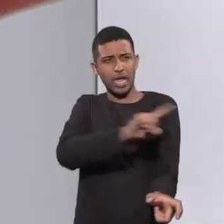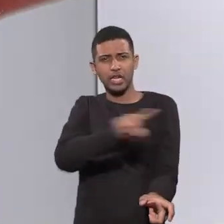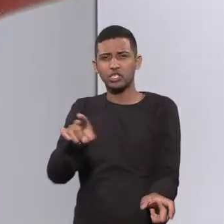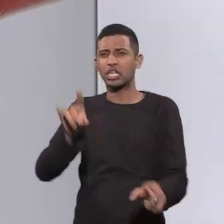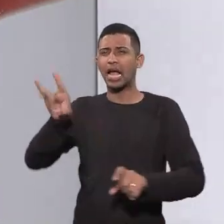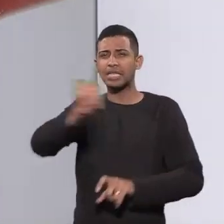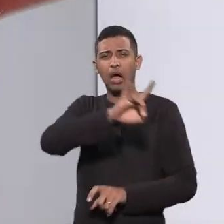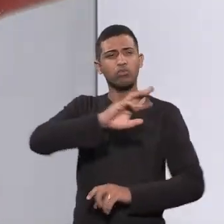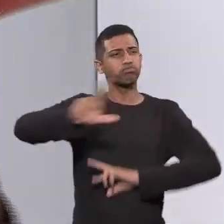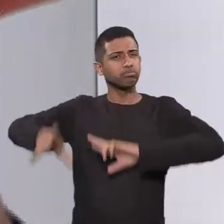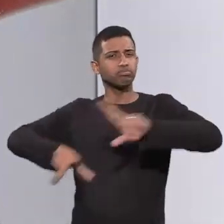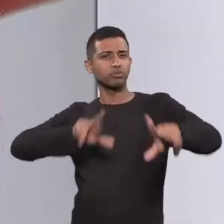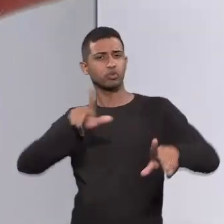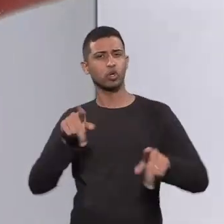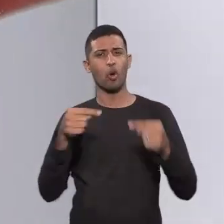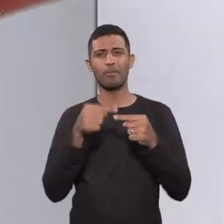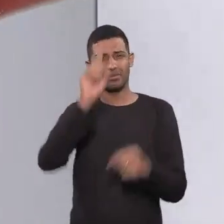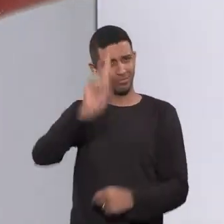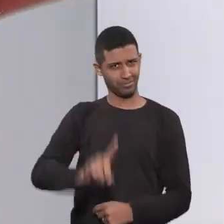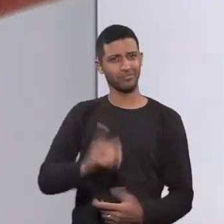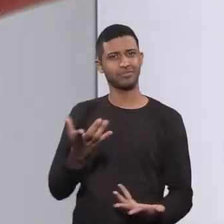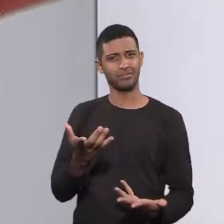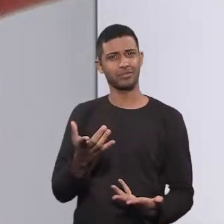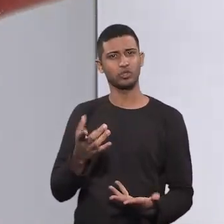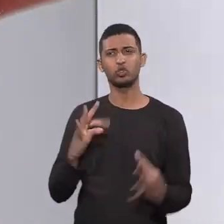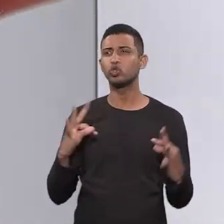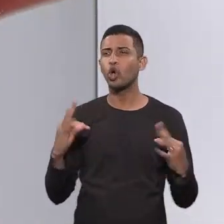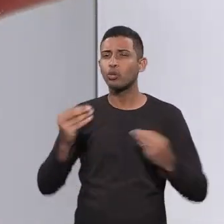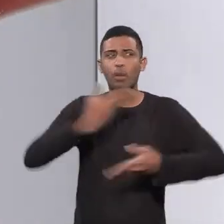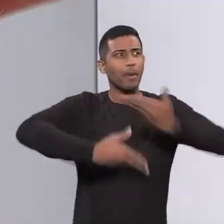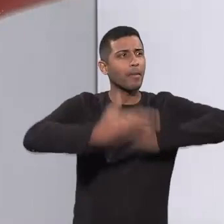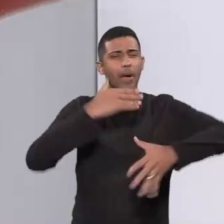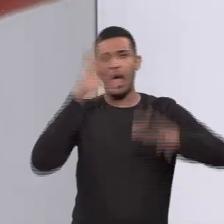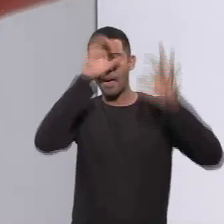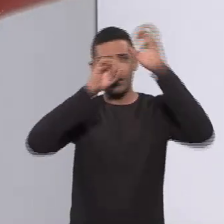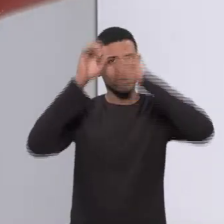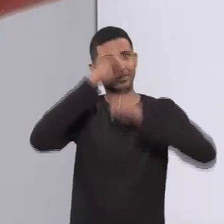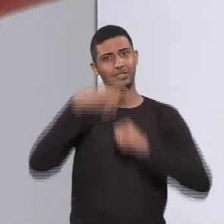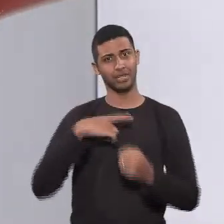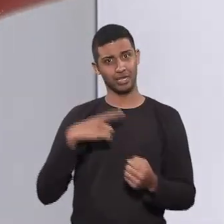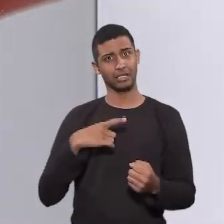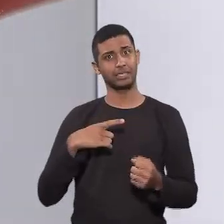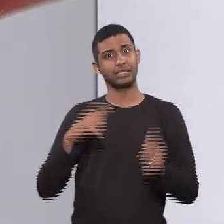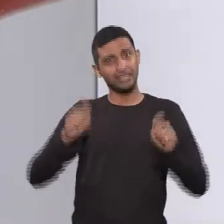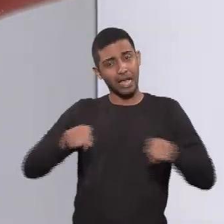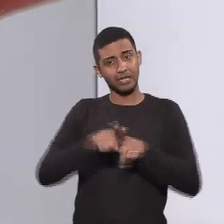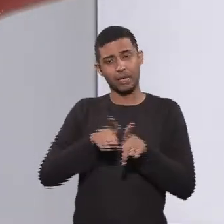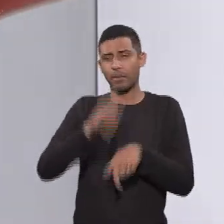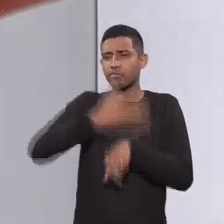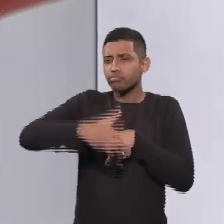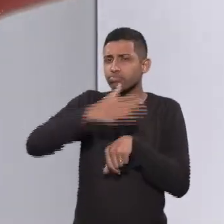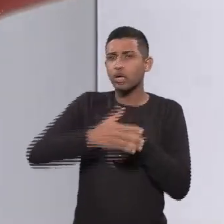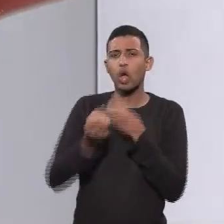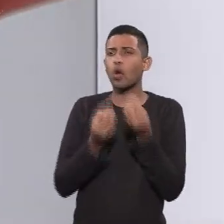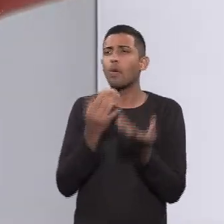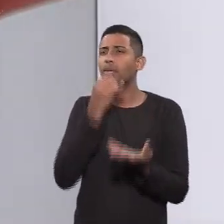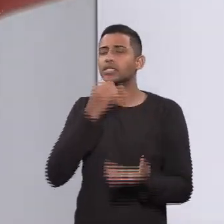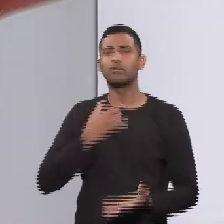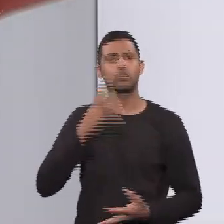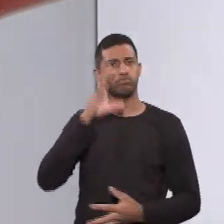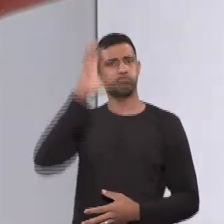suas diferenças, sobretudo com deficiência, todos aprendem mais. Inclusive, pode-se exercitar aquilo que se